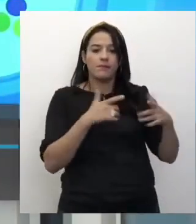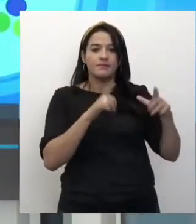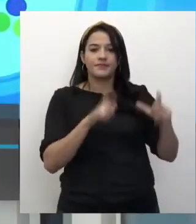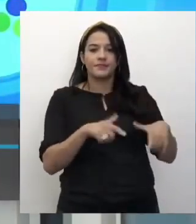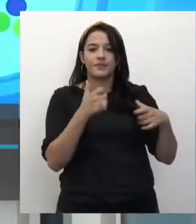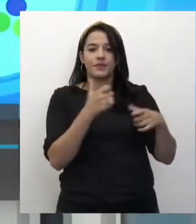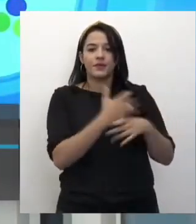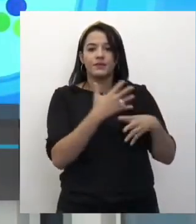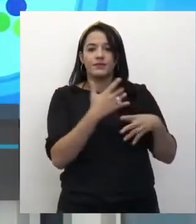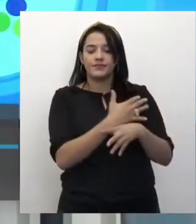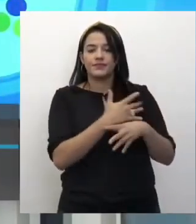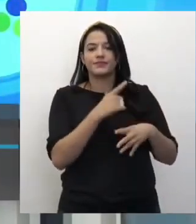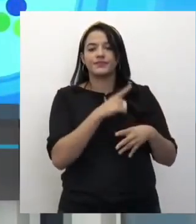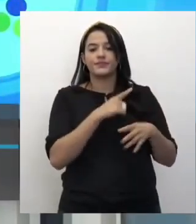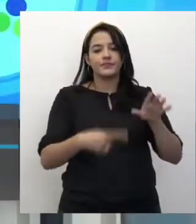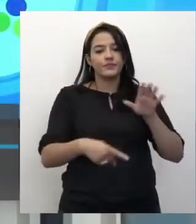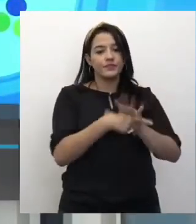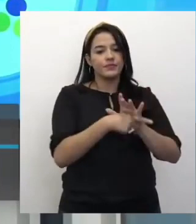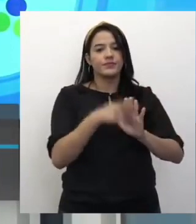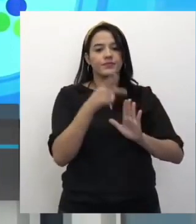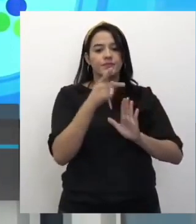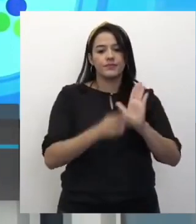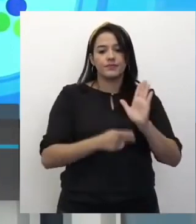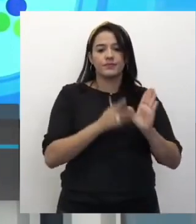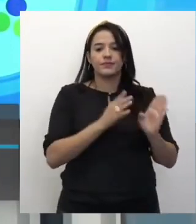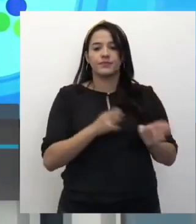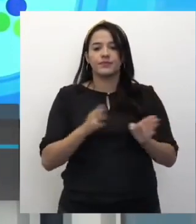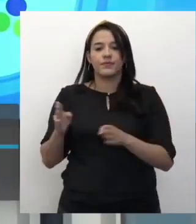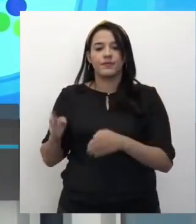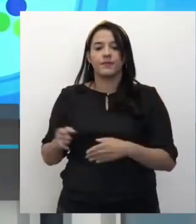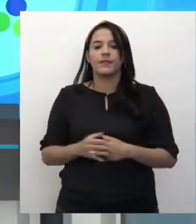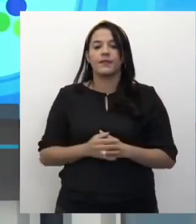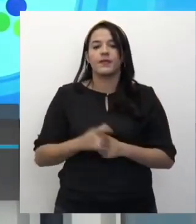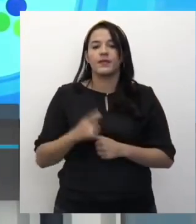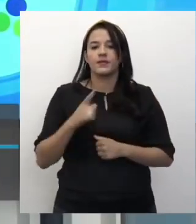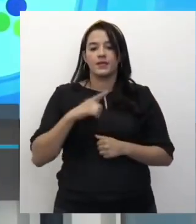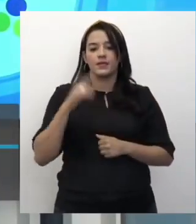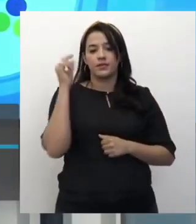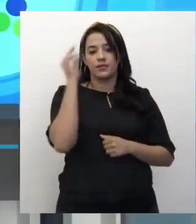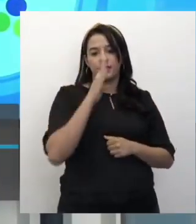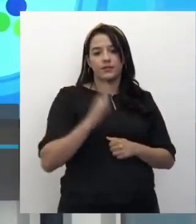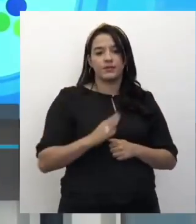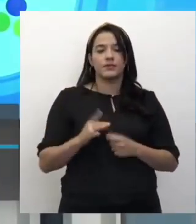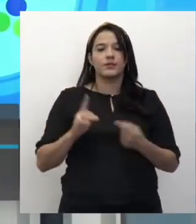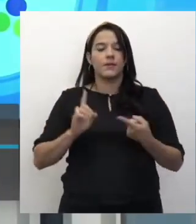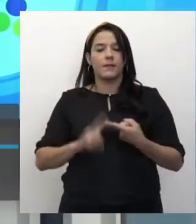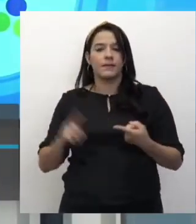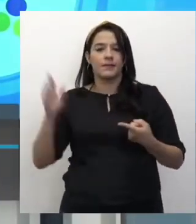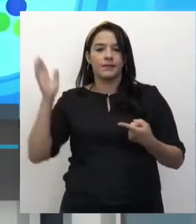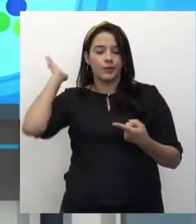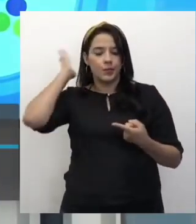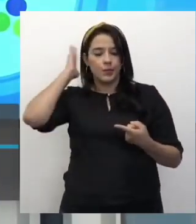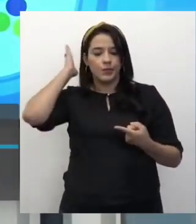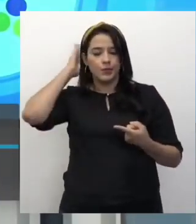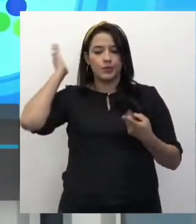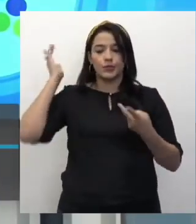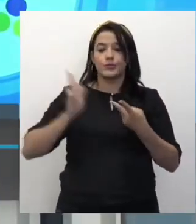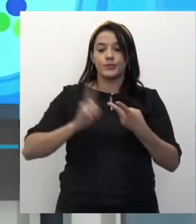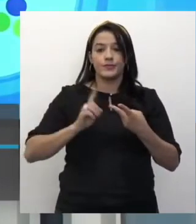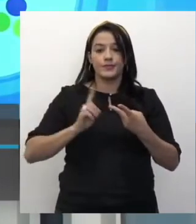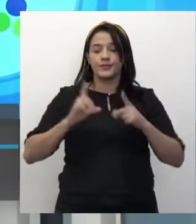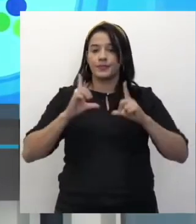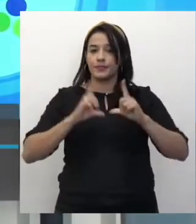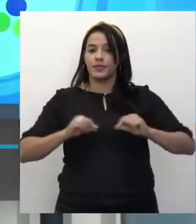ser construída, né, e planejada, né? A gente tem no Brasil cidades que foram planejadas, né, Belo Horizonte, Curitiba, a própria Brasília,